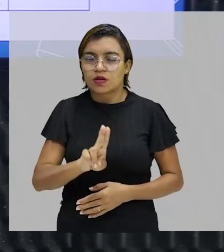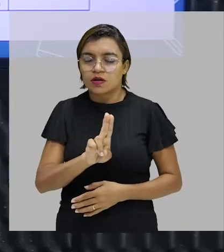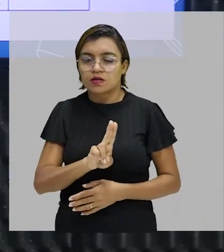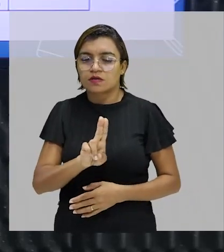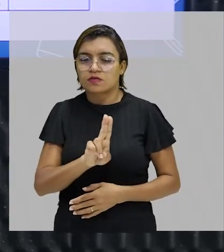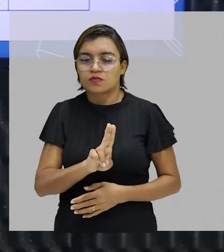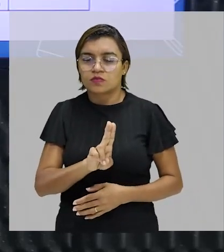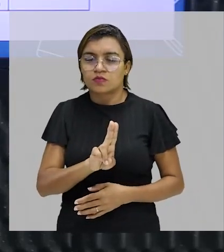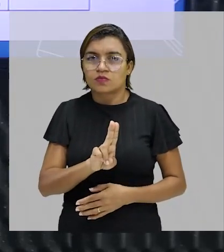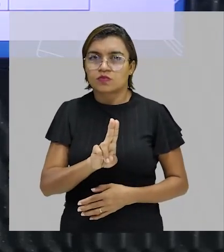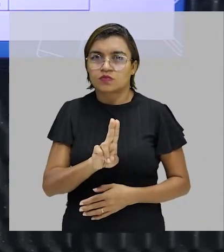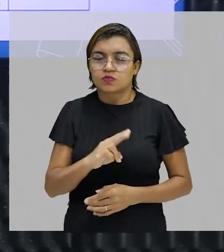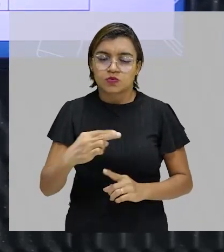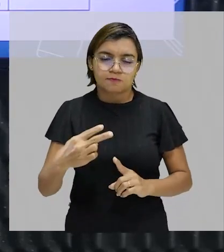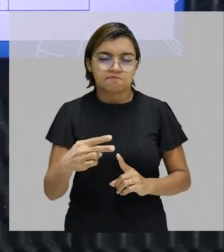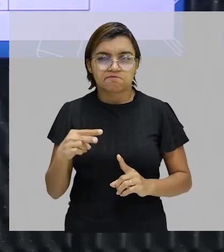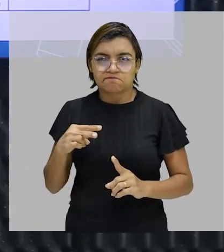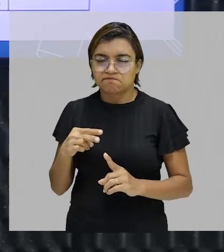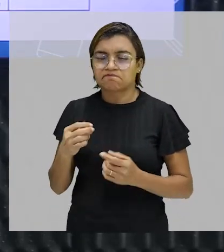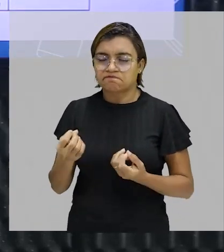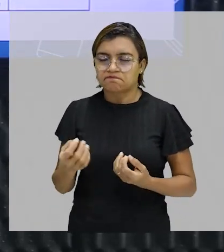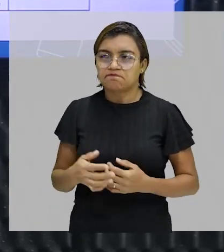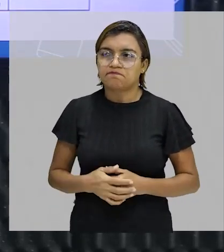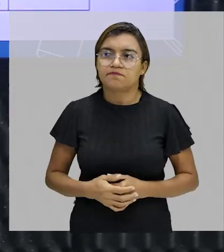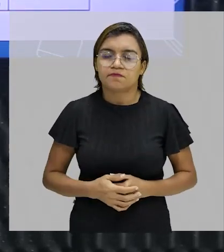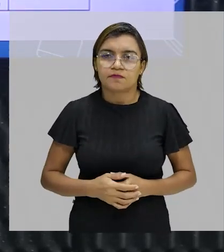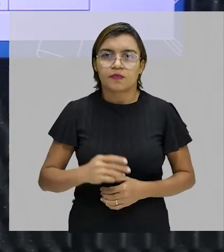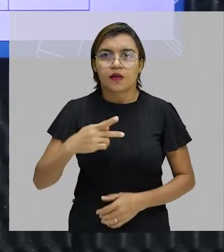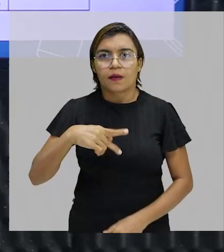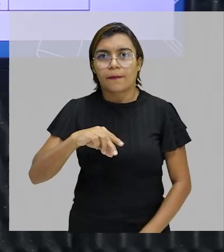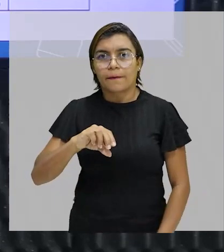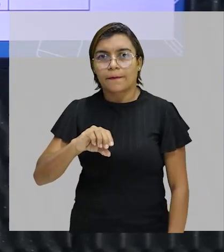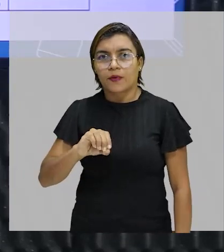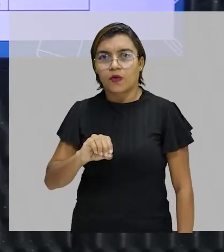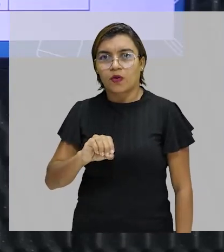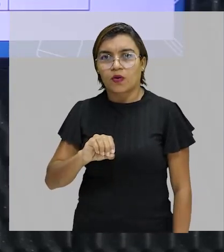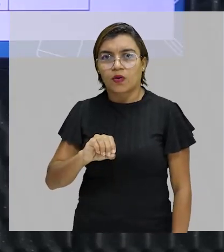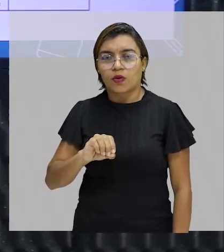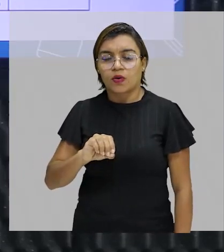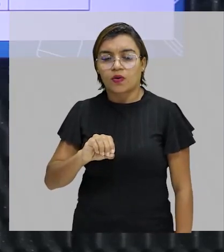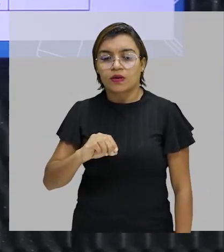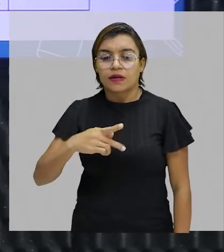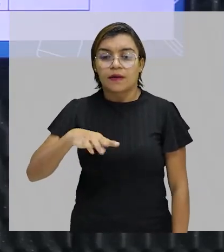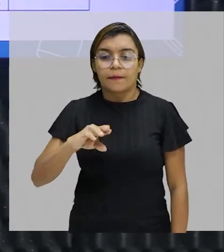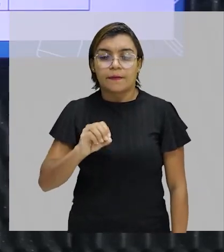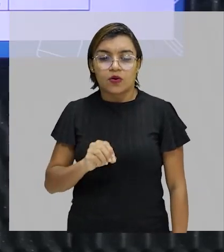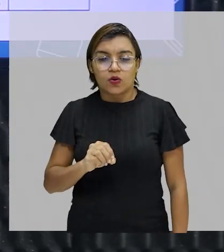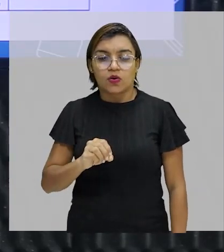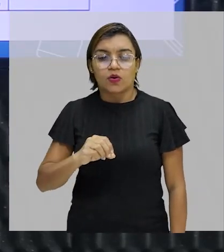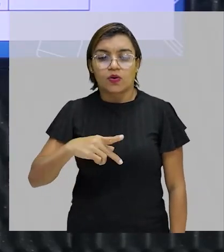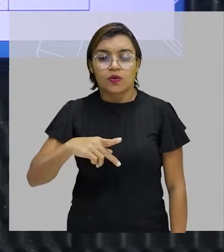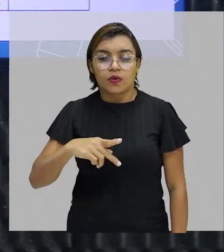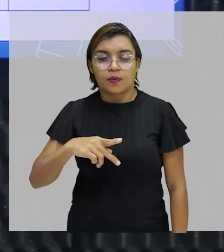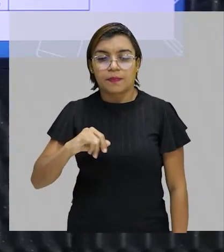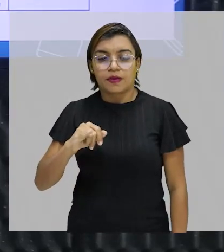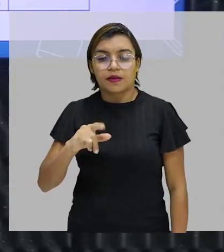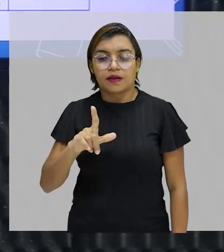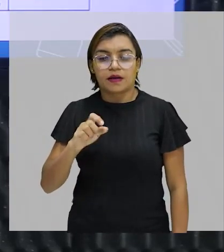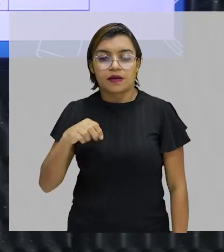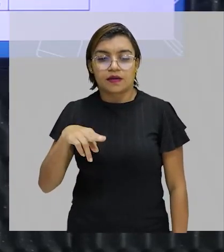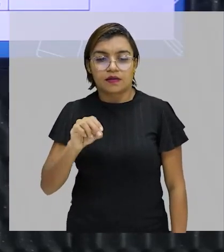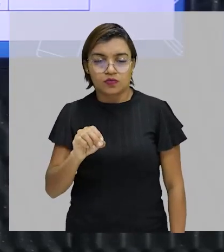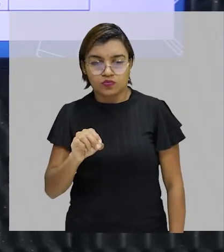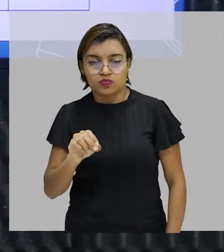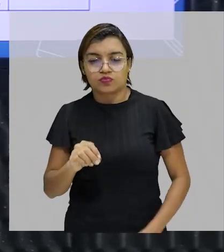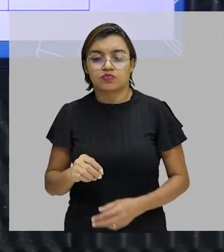ponto, né, desse ponto de vista. Ó, propileno, propil, prop, 3 carbonos, etileno,